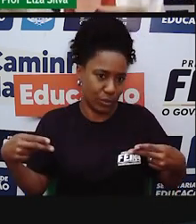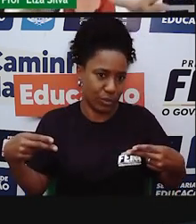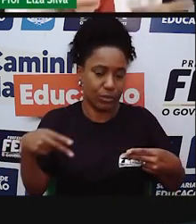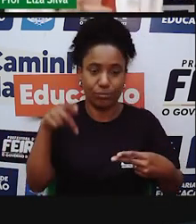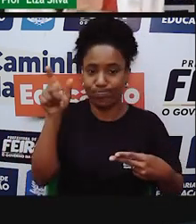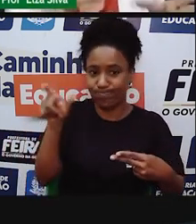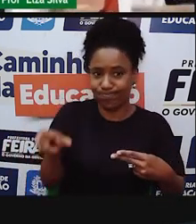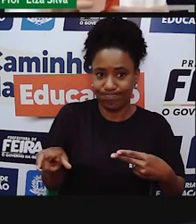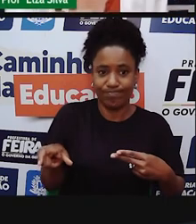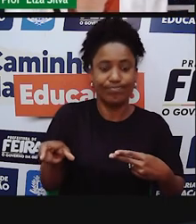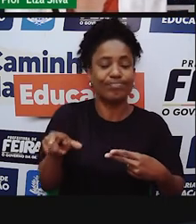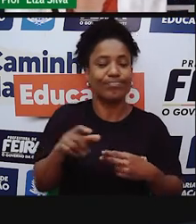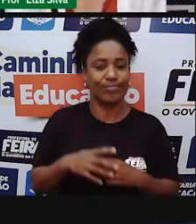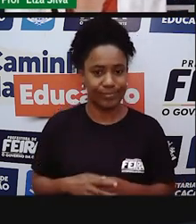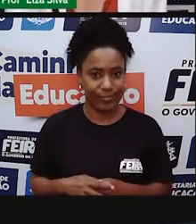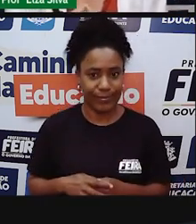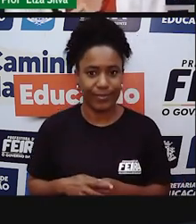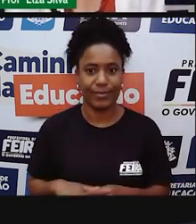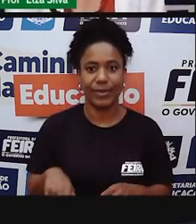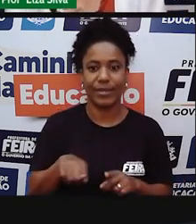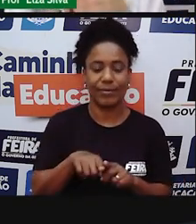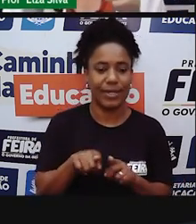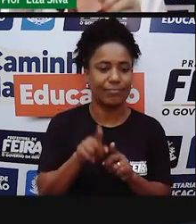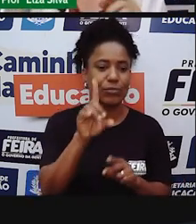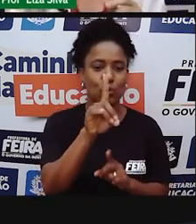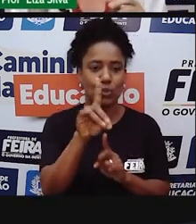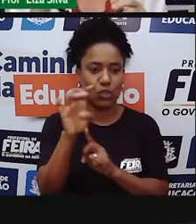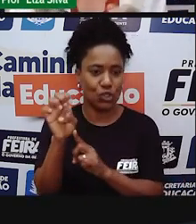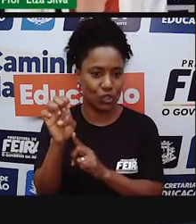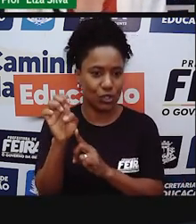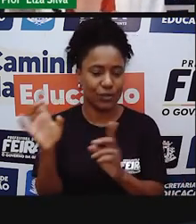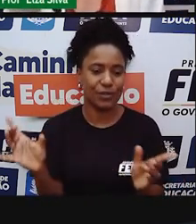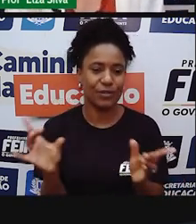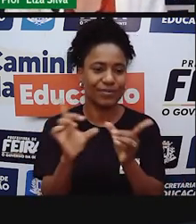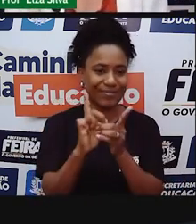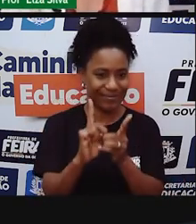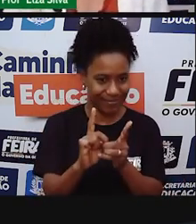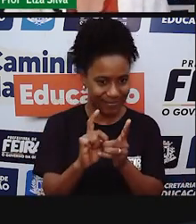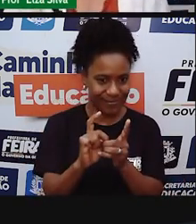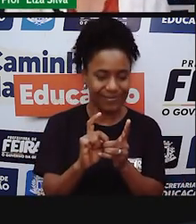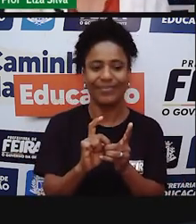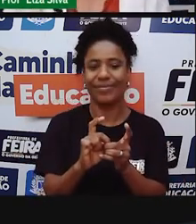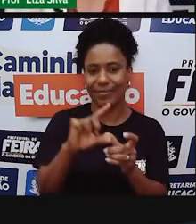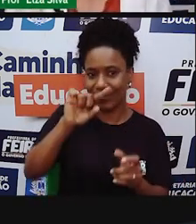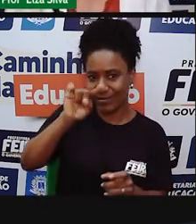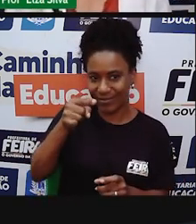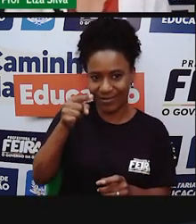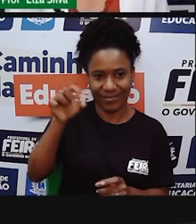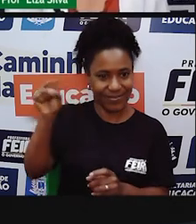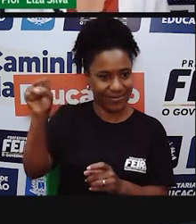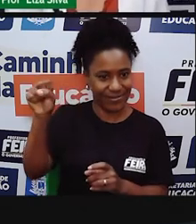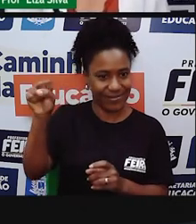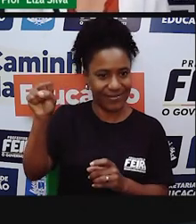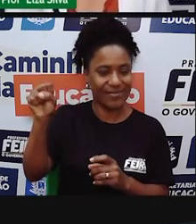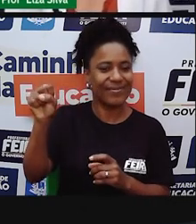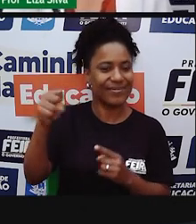entre eles, no lugar da preposição de, colocamos o apóstrofo e a letra S.